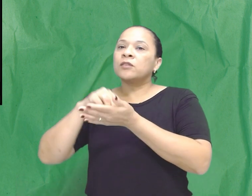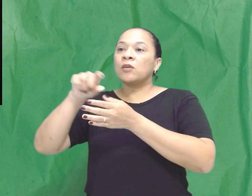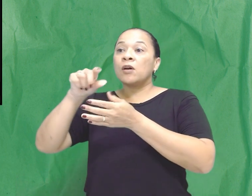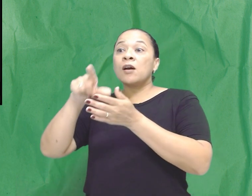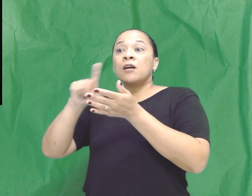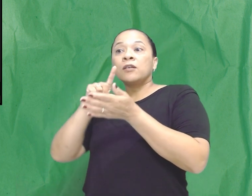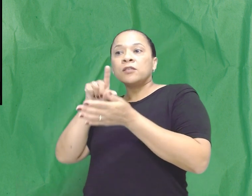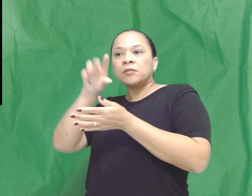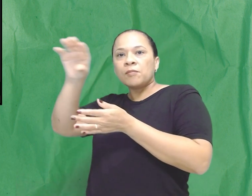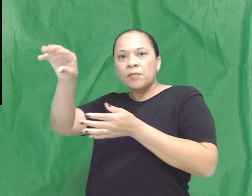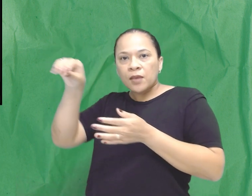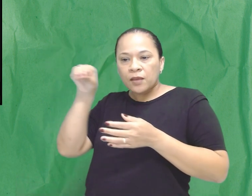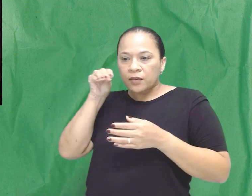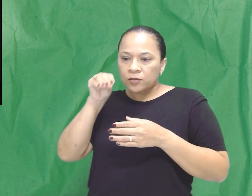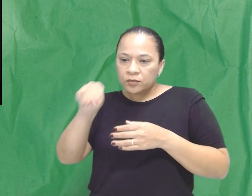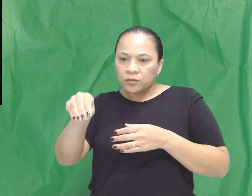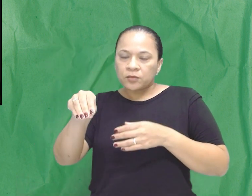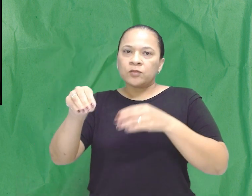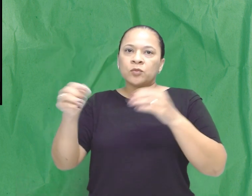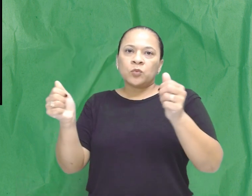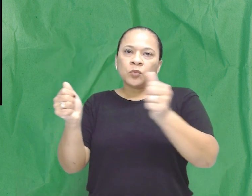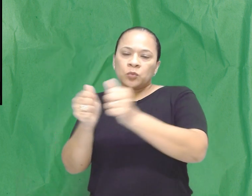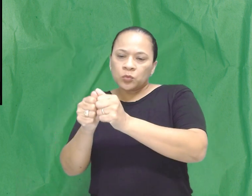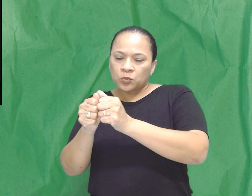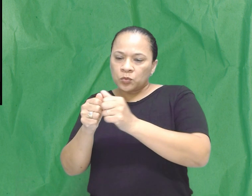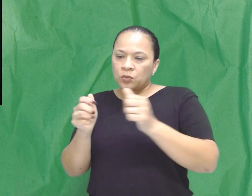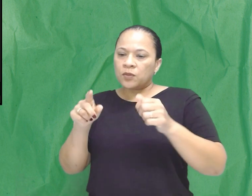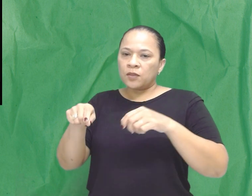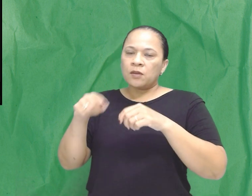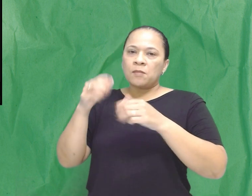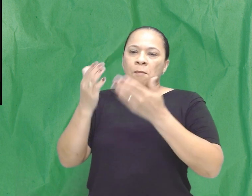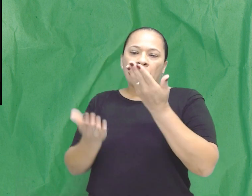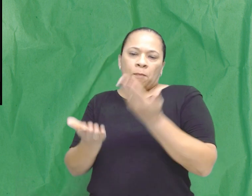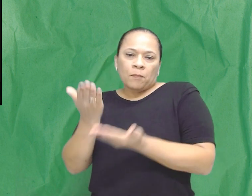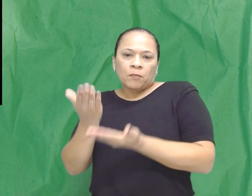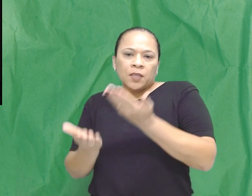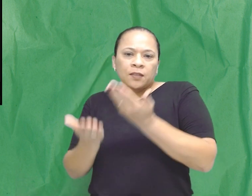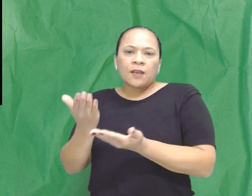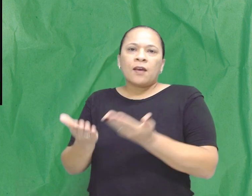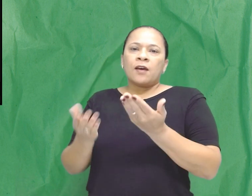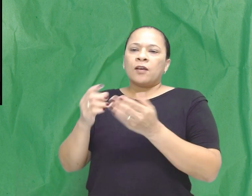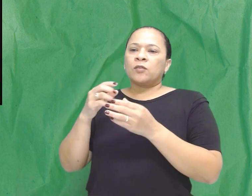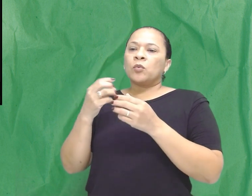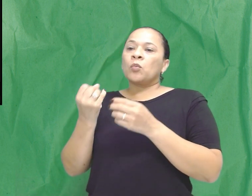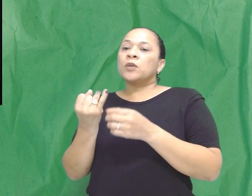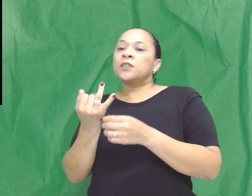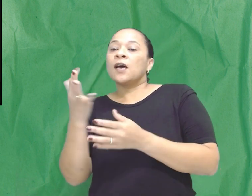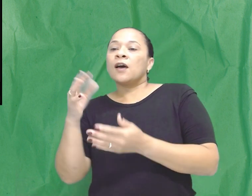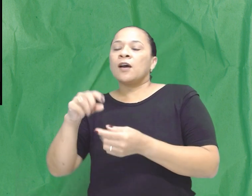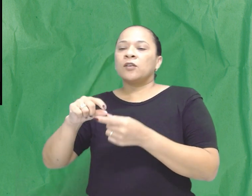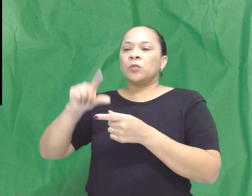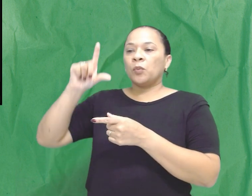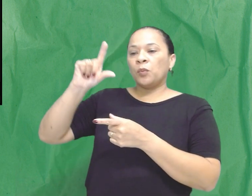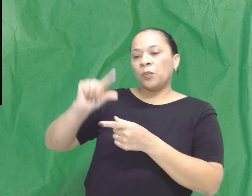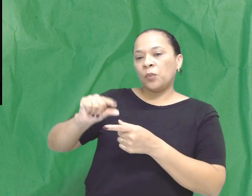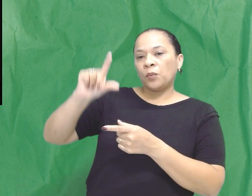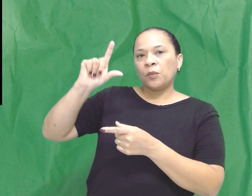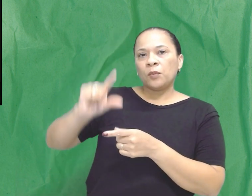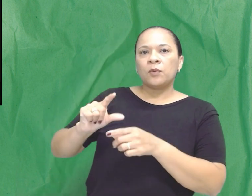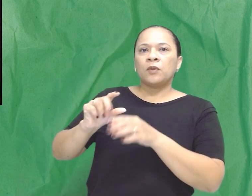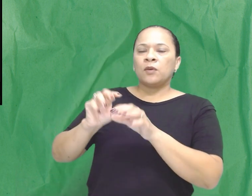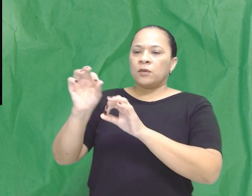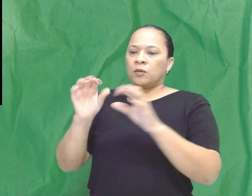importante, porque ali você já vai ter noção de tudo e na quantidade certa. Então, deixe tudo pesado, deixe tudo medido e separadinho, esperando só